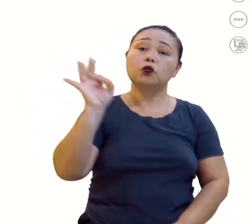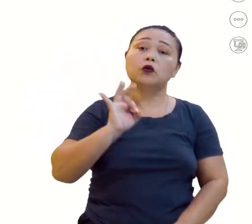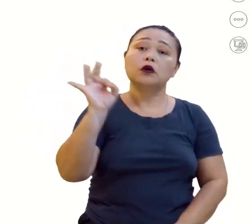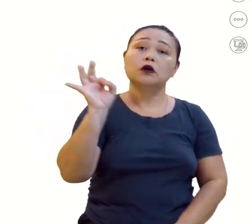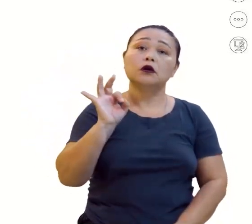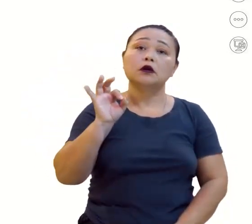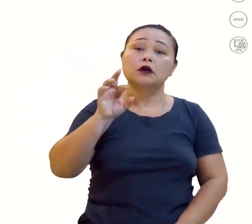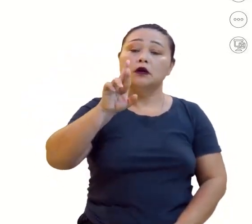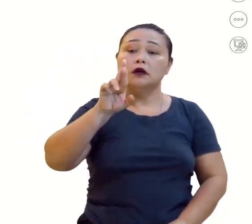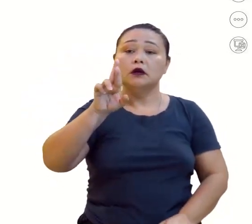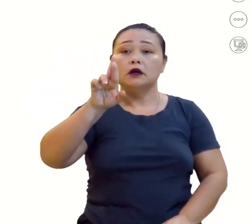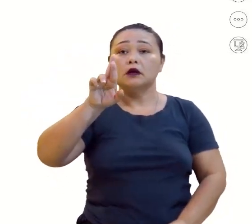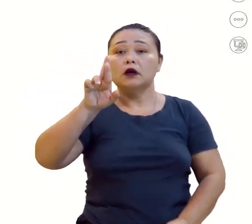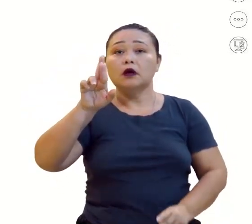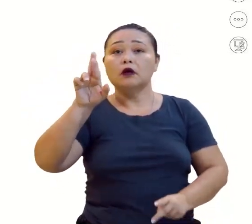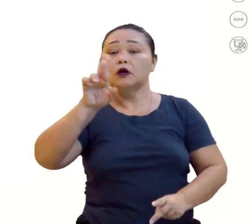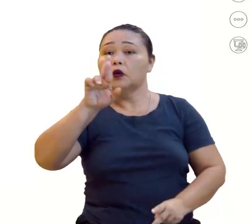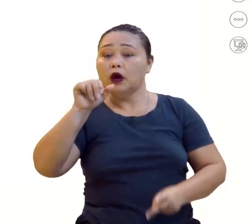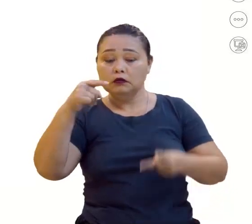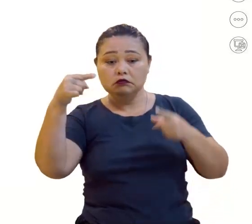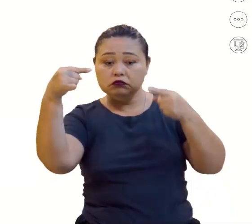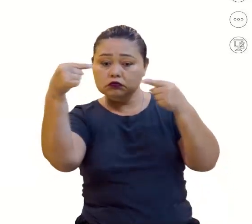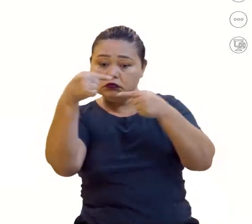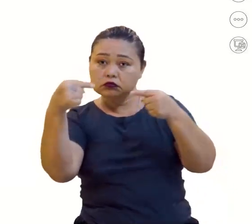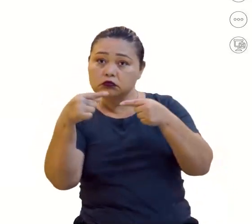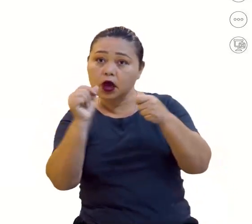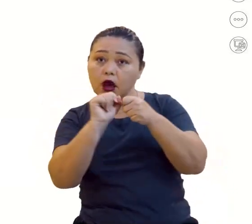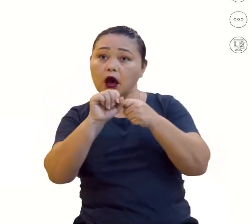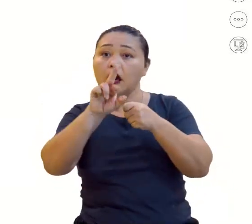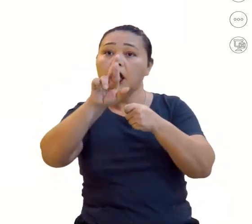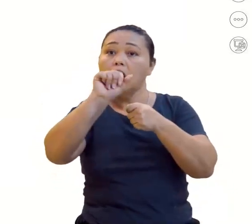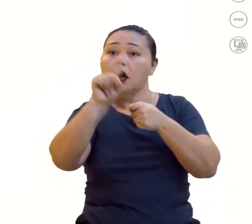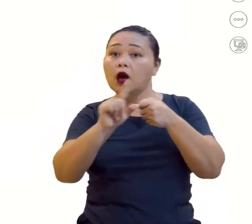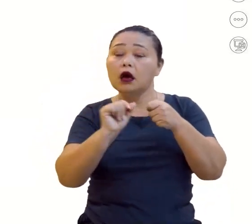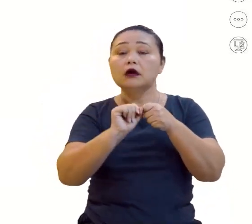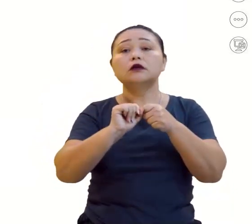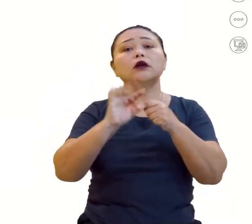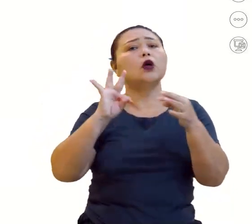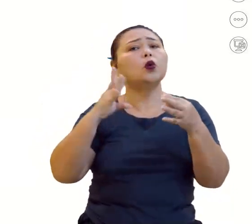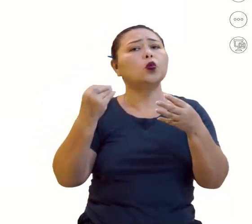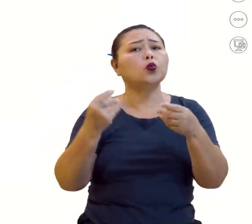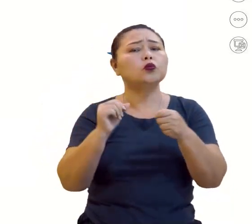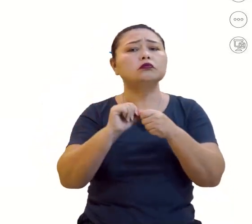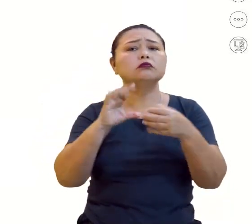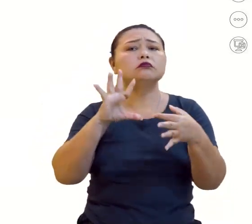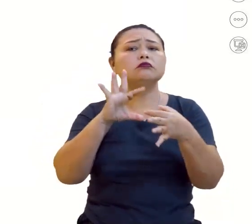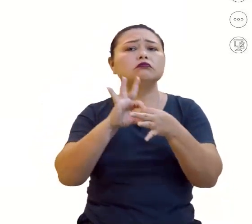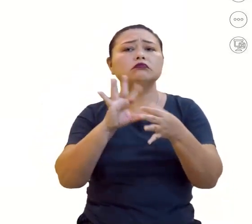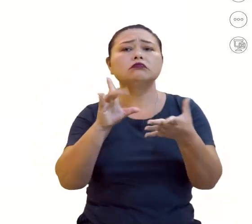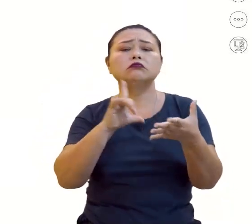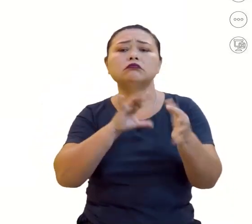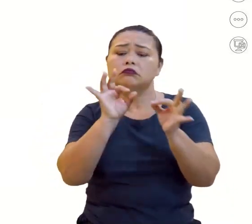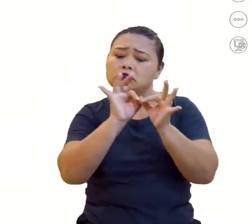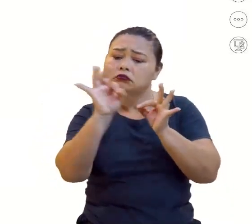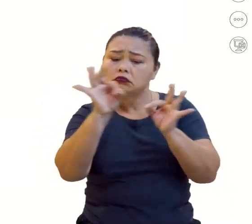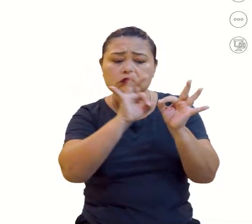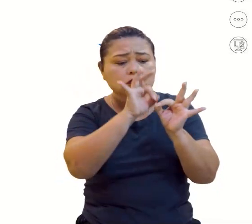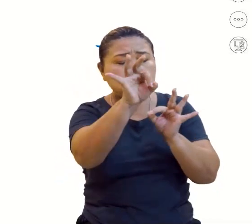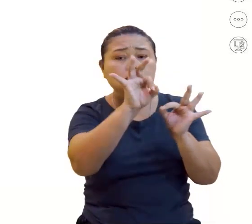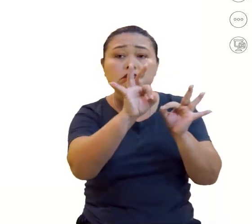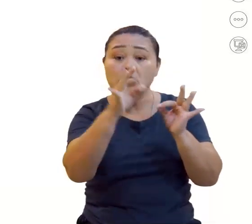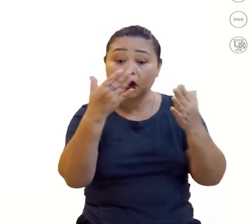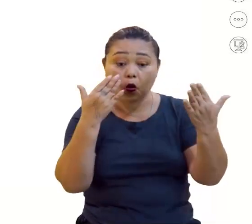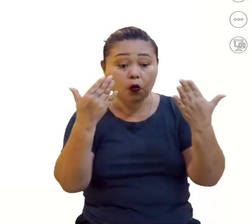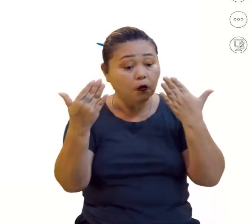de razões e proporções. Lembrando que razões e proporções é tudo aquilo que envolve medidas, não é, que a gente pode